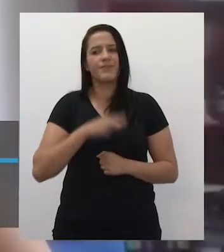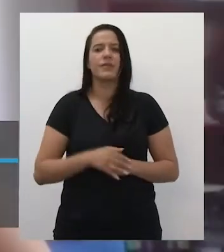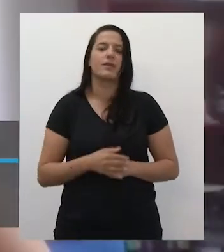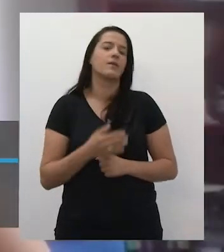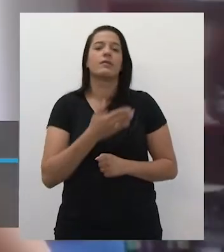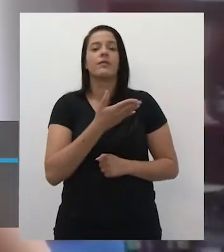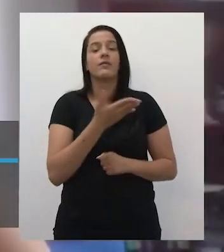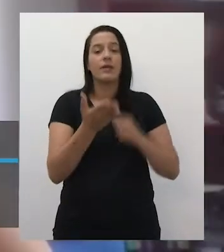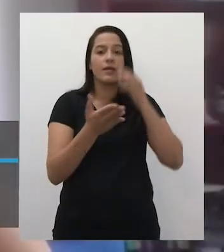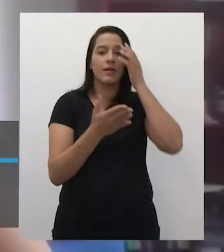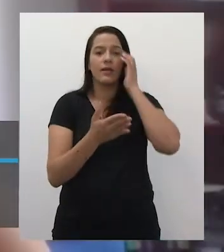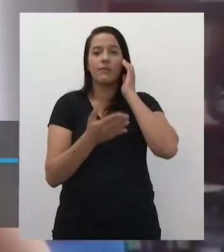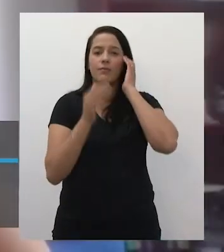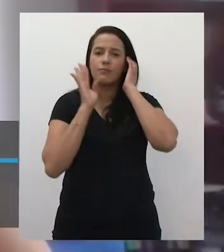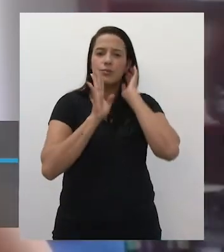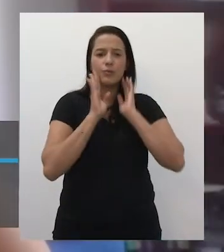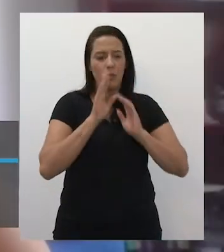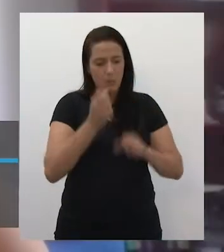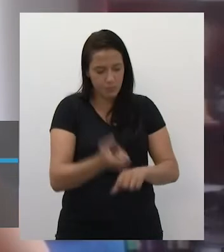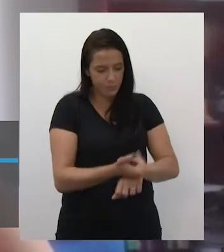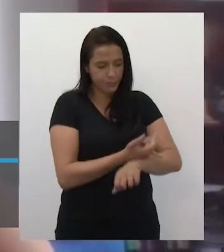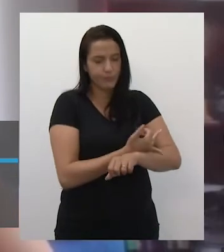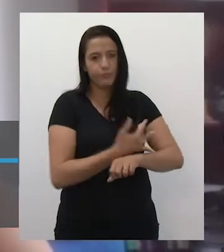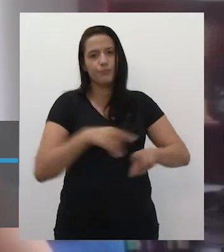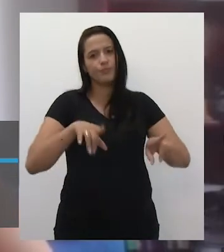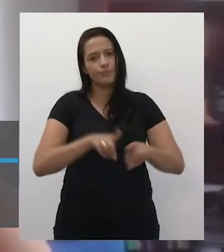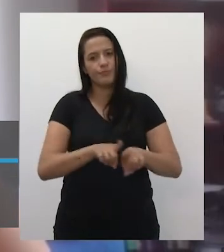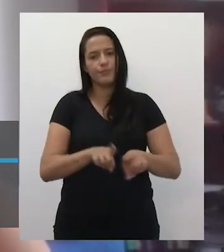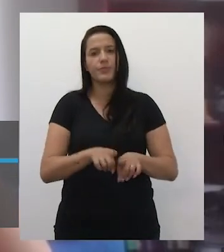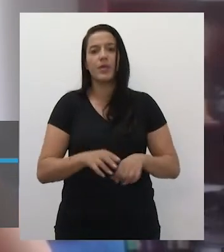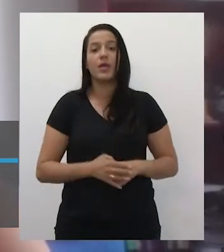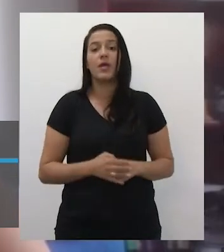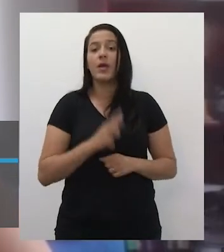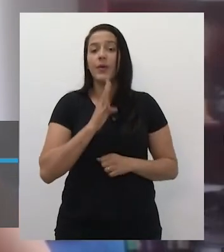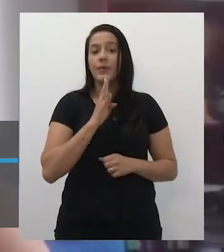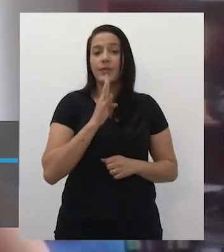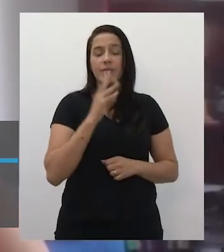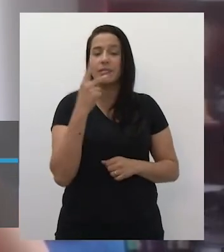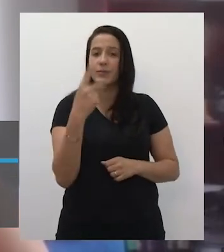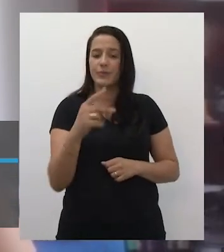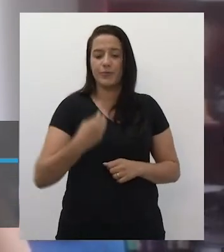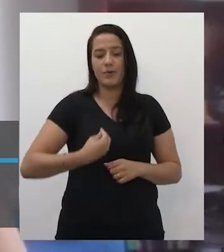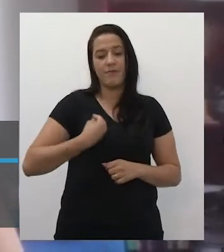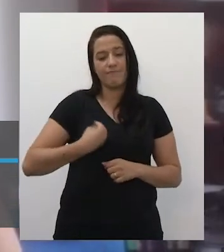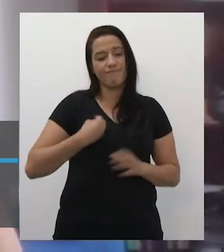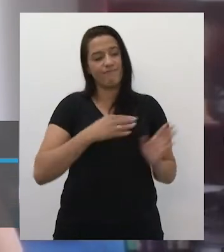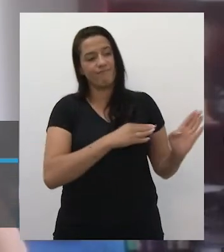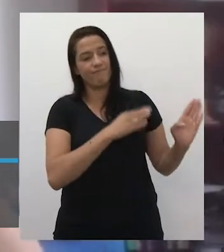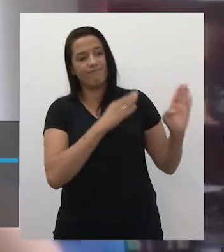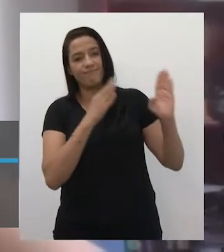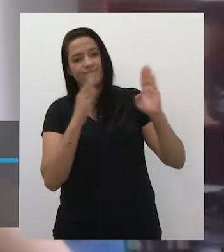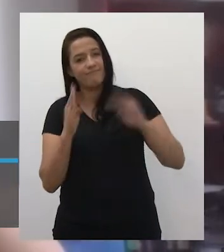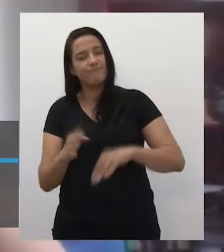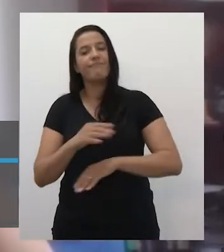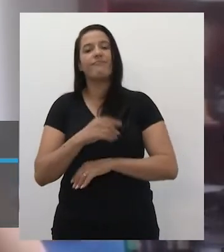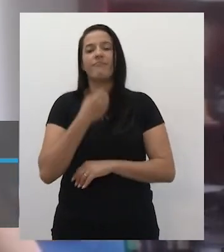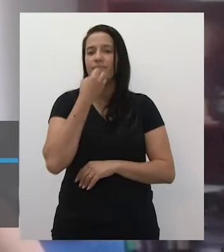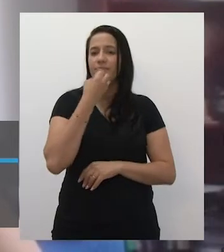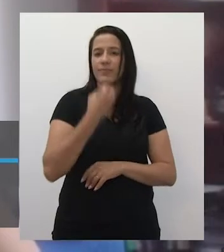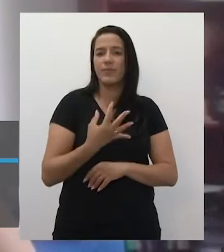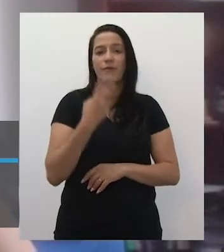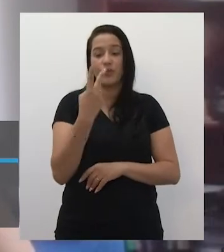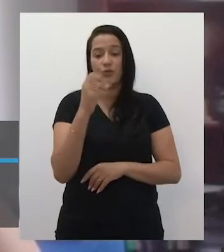né? A gente nota pela fala da Deise, pelo depoimento da Deise, que ela também trabalha outras